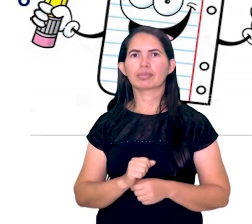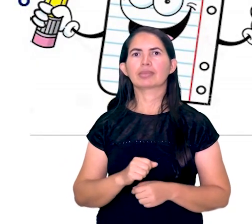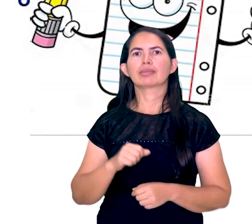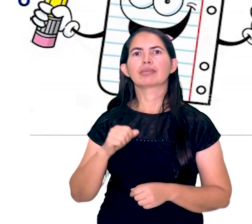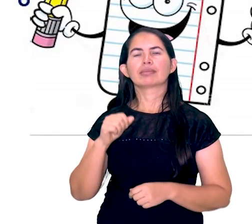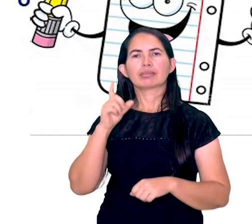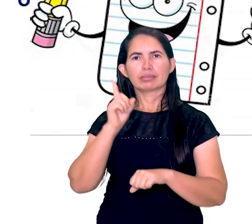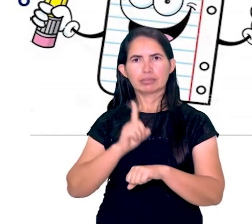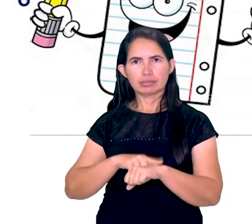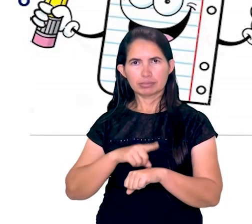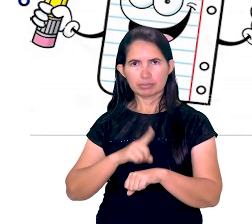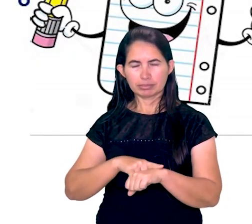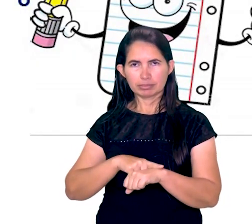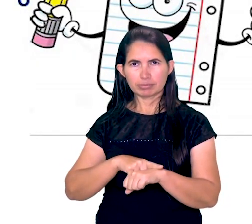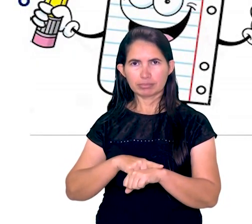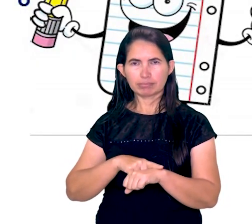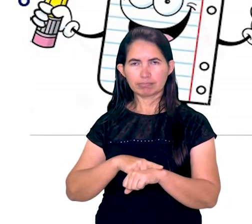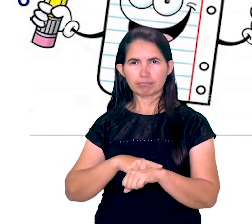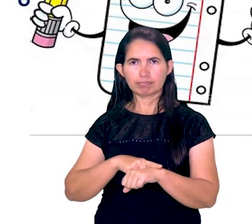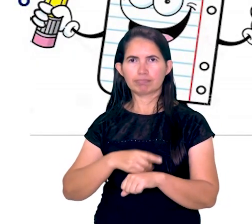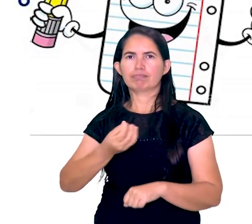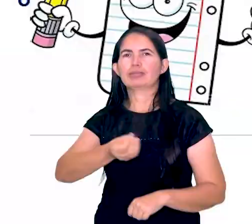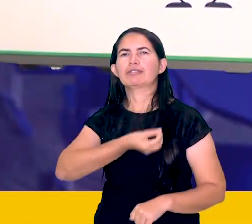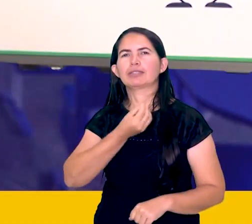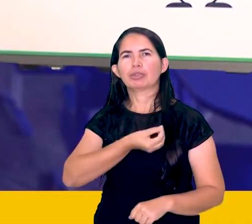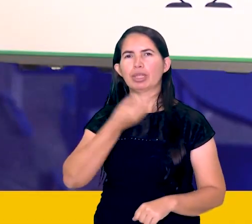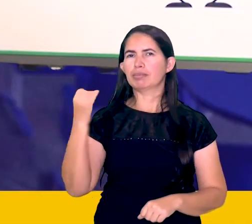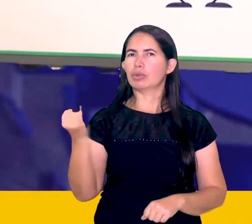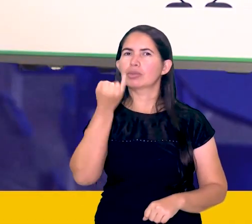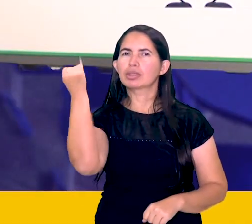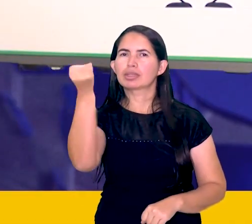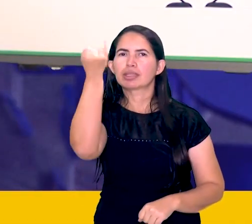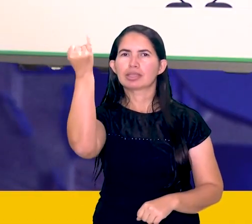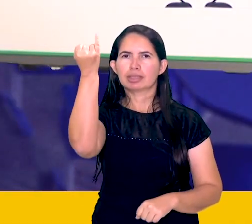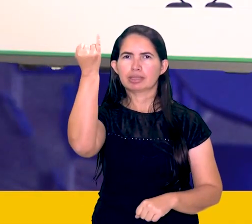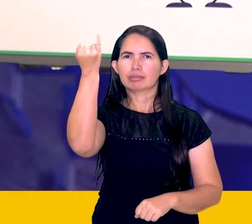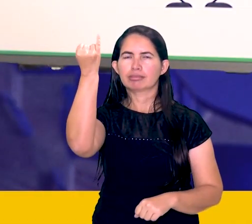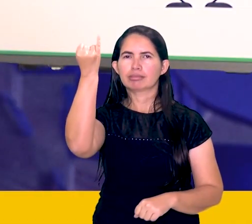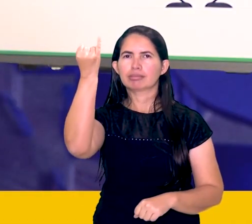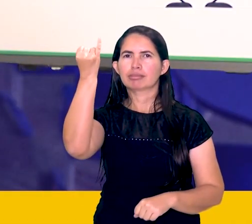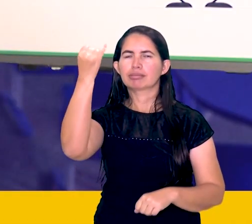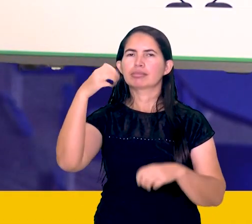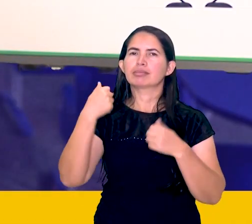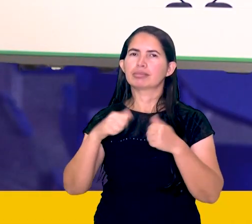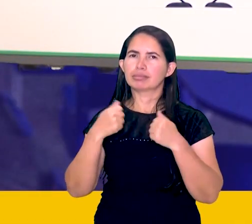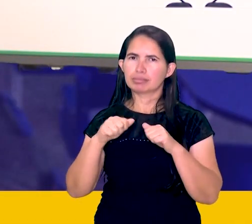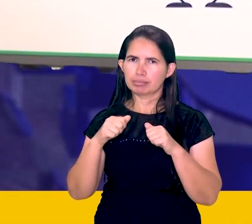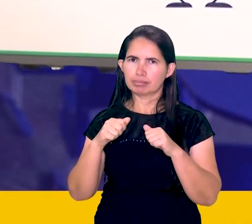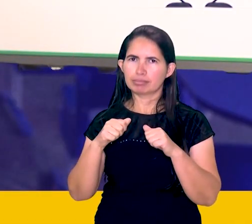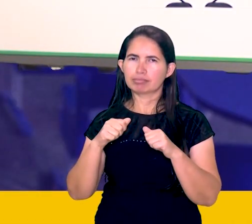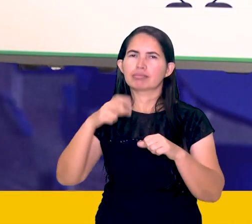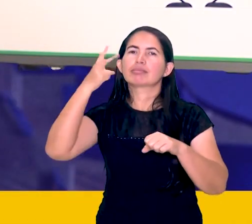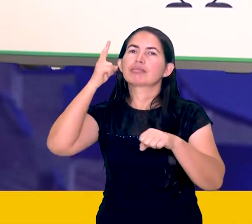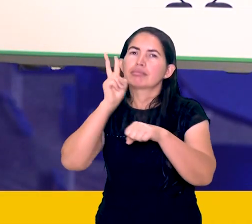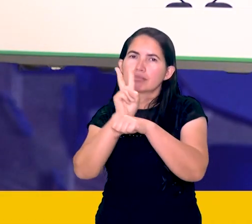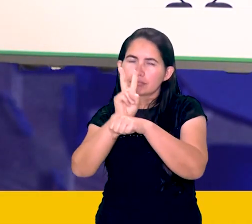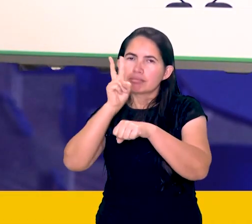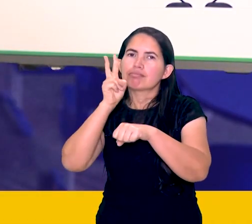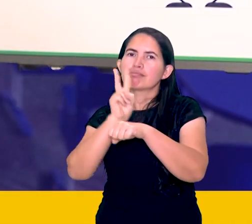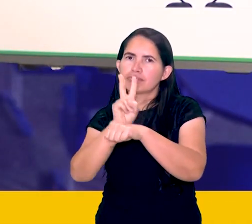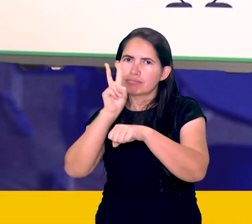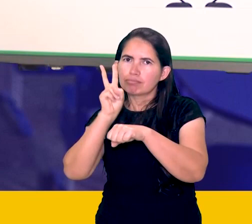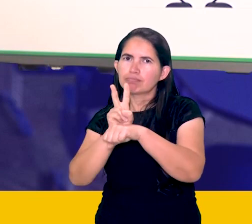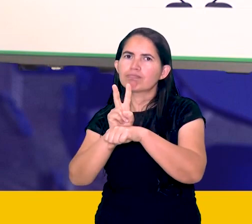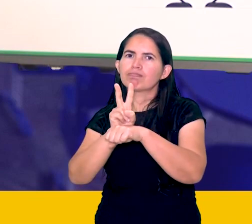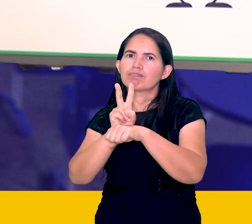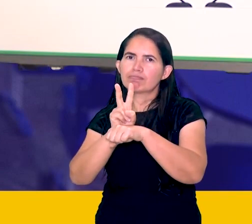nesse momento que estamos vivendo, é importante que tenhamos algumas precauções